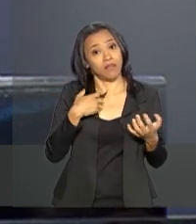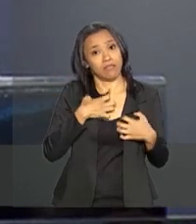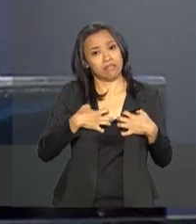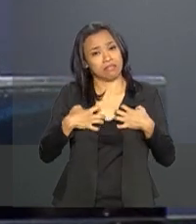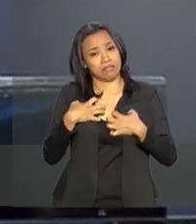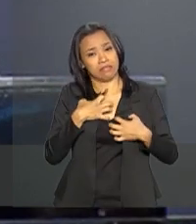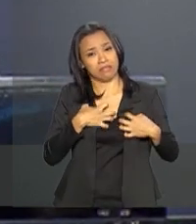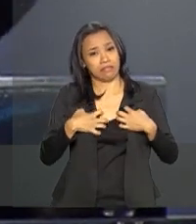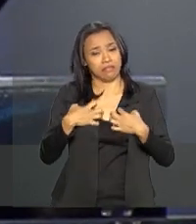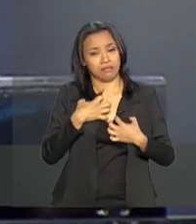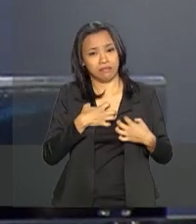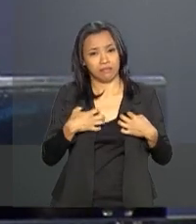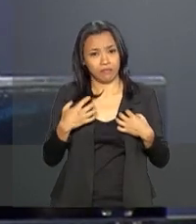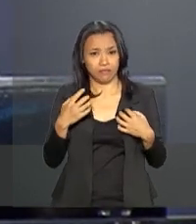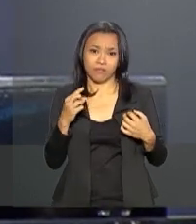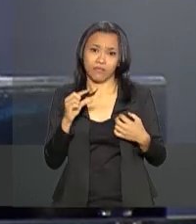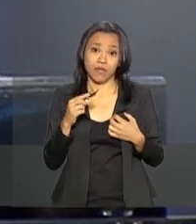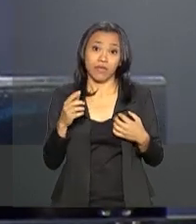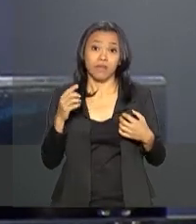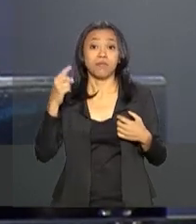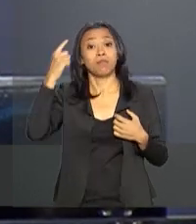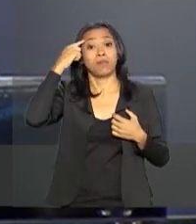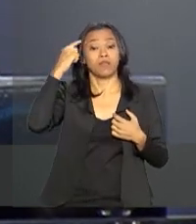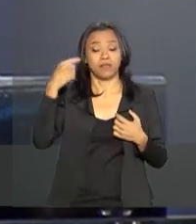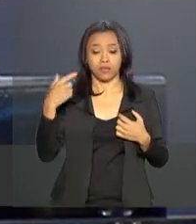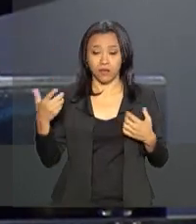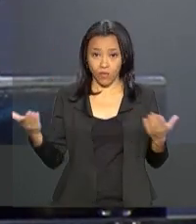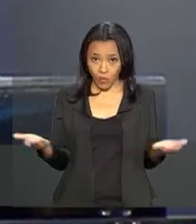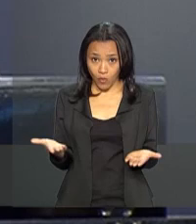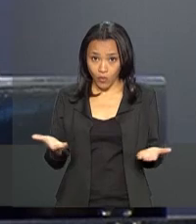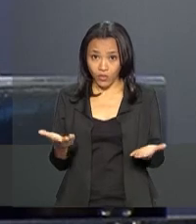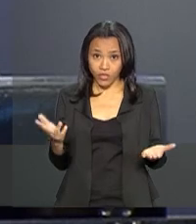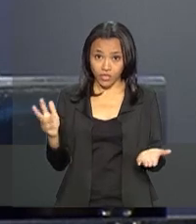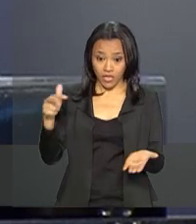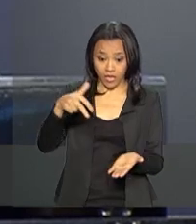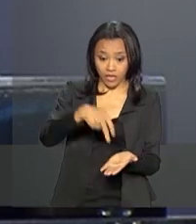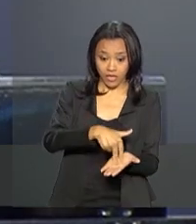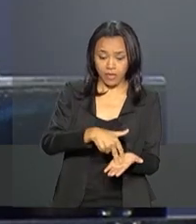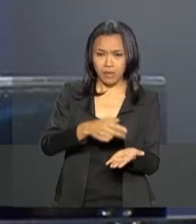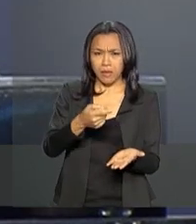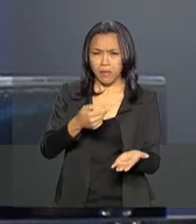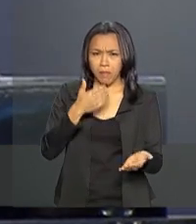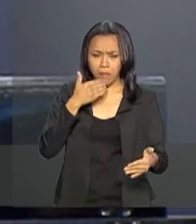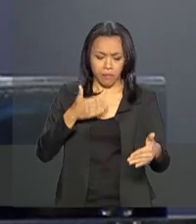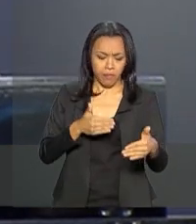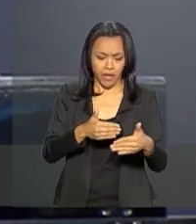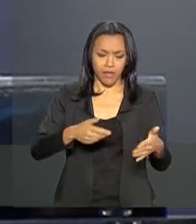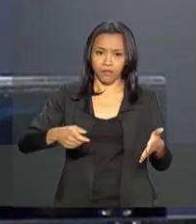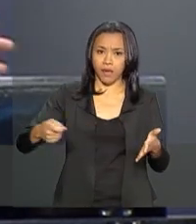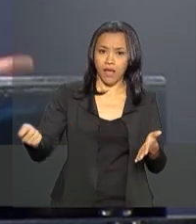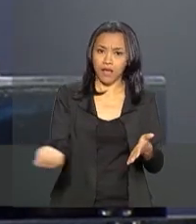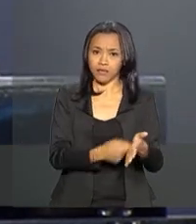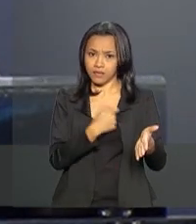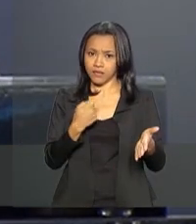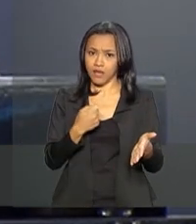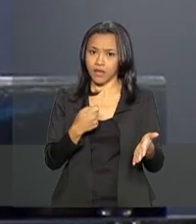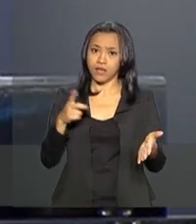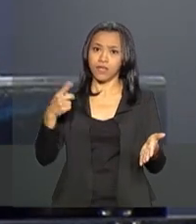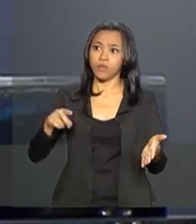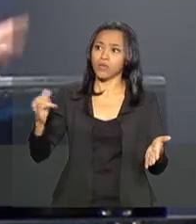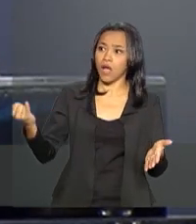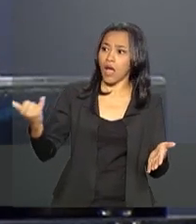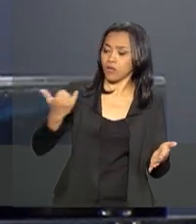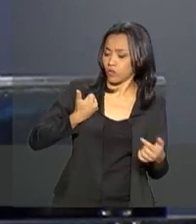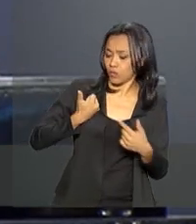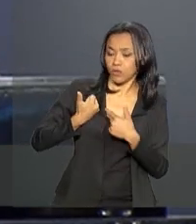aflito. Imagine se eu estou aqui, não é, prestes a assinar o decreto regulamentar e de repente vem a notícia